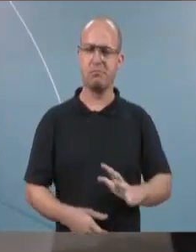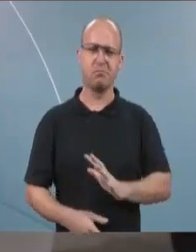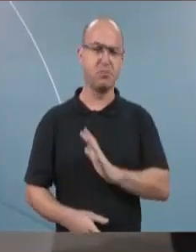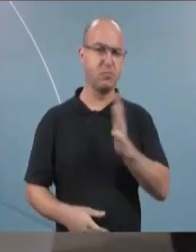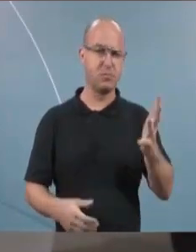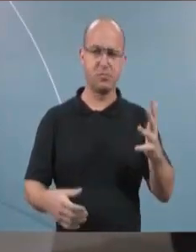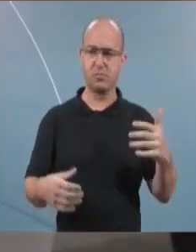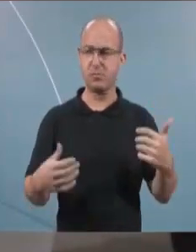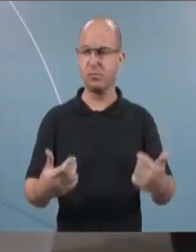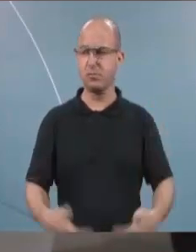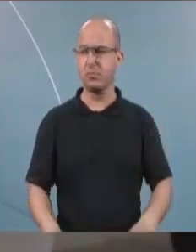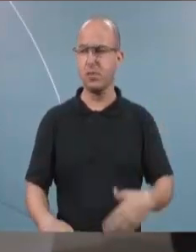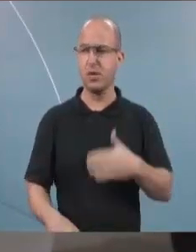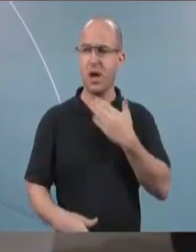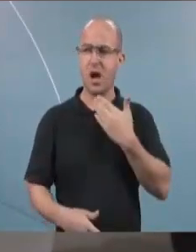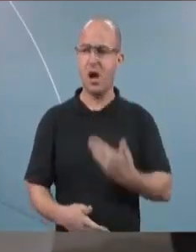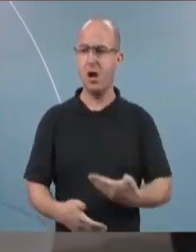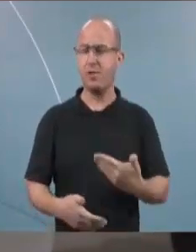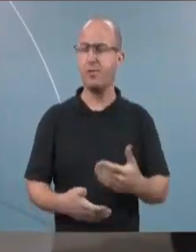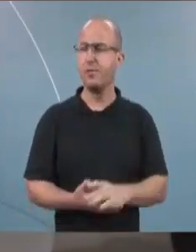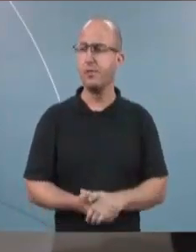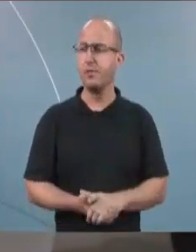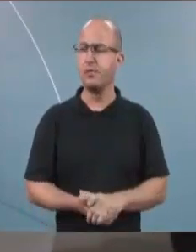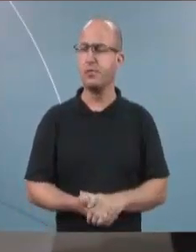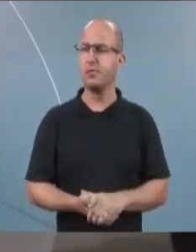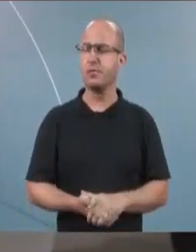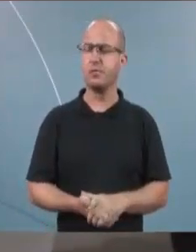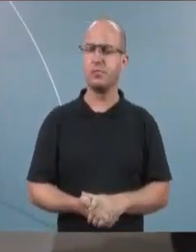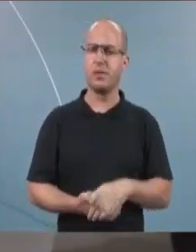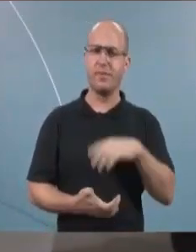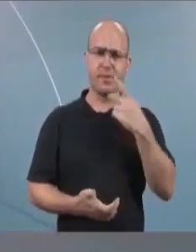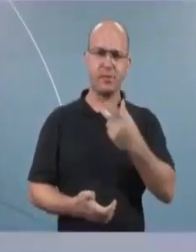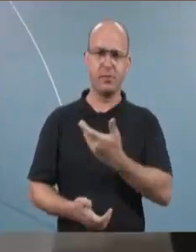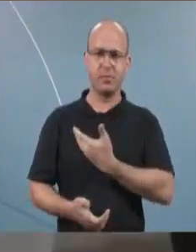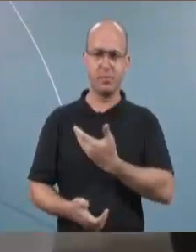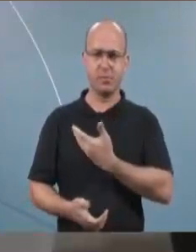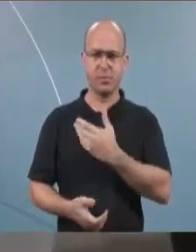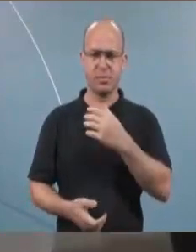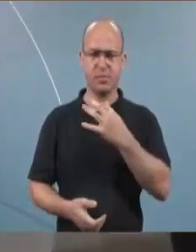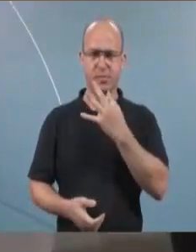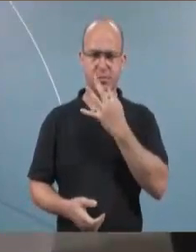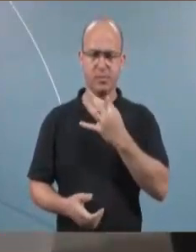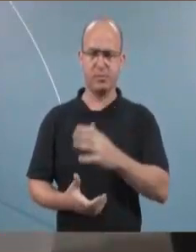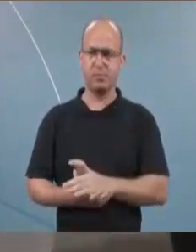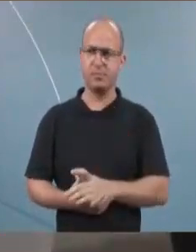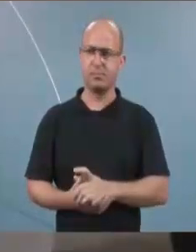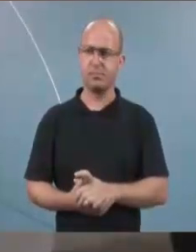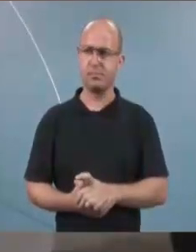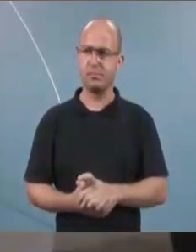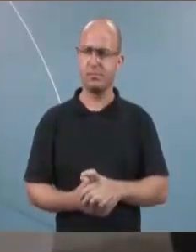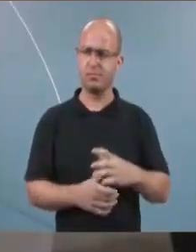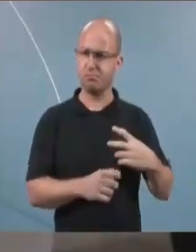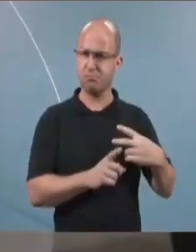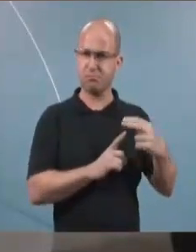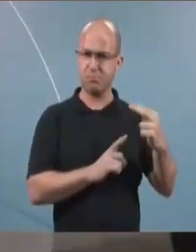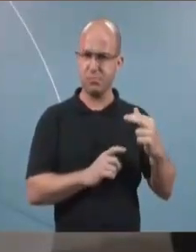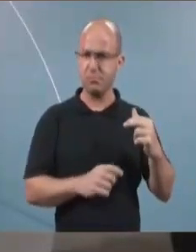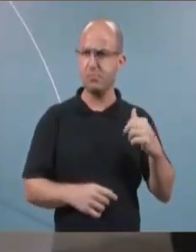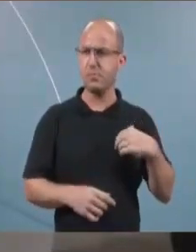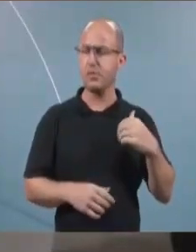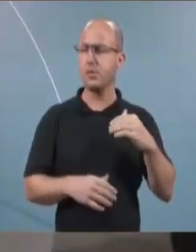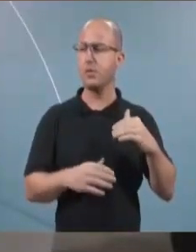aterrador se o argumento do meu amigo Francisco prevalecer nós estamos